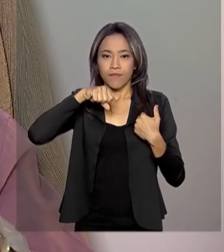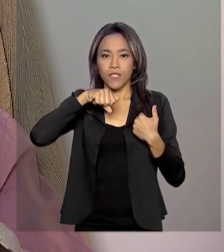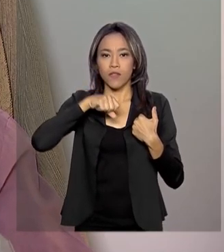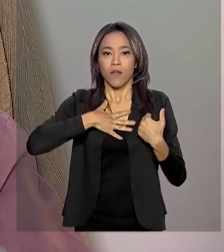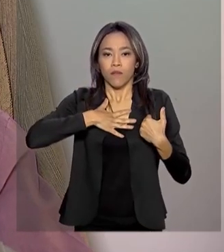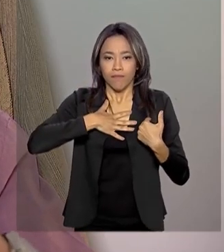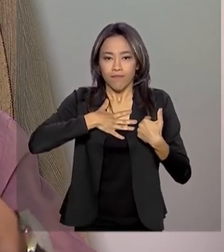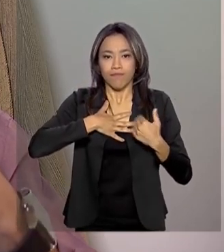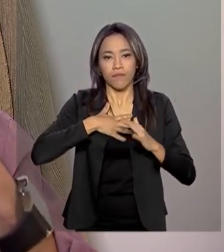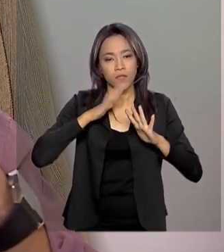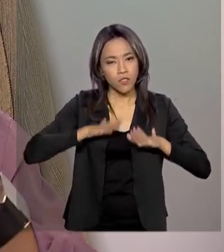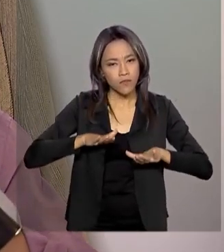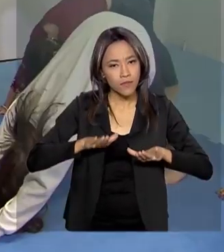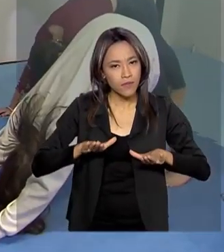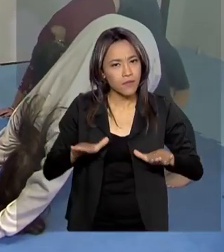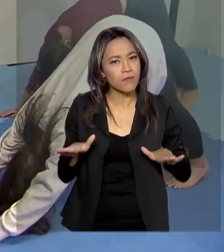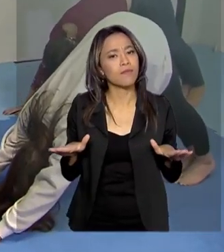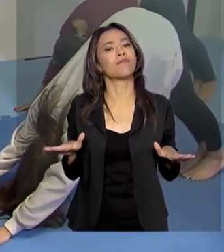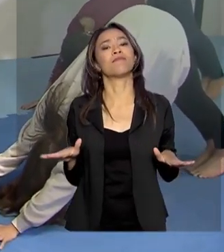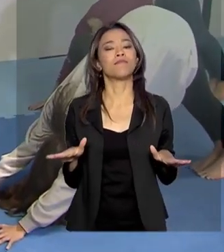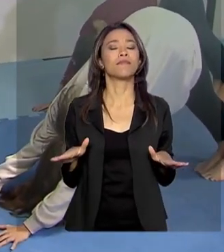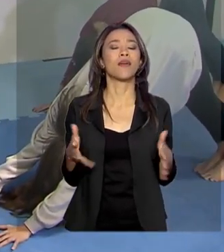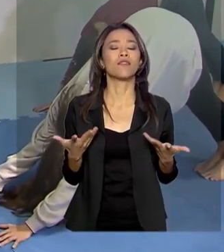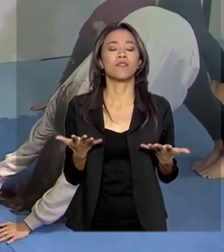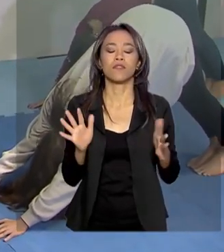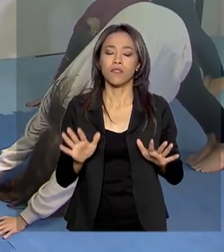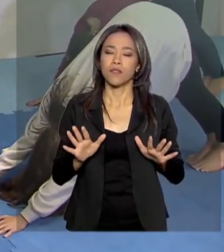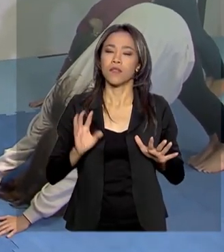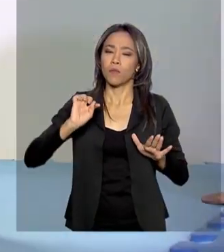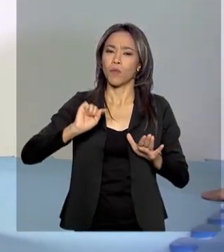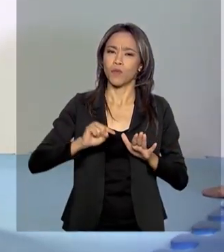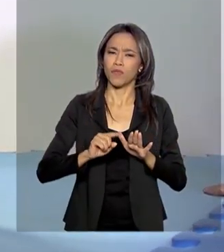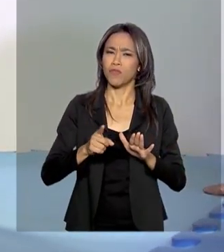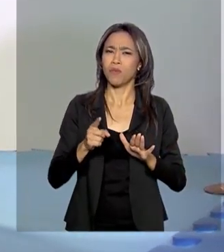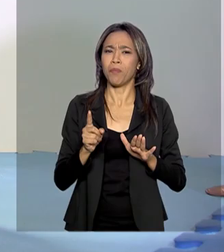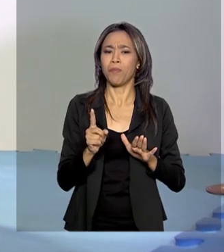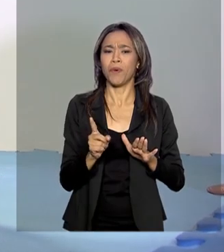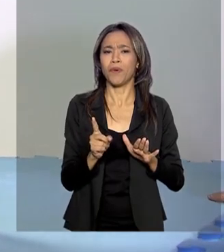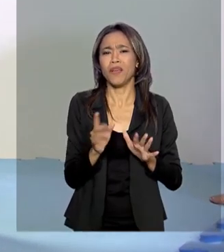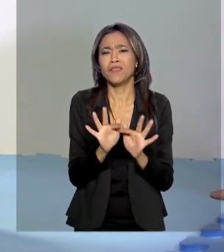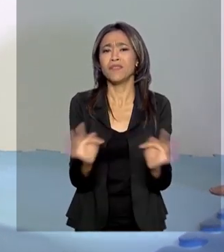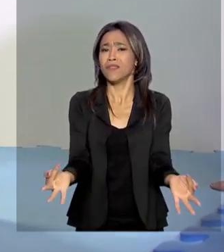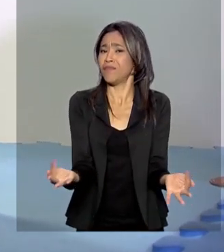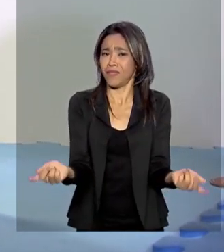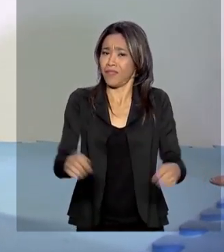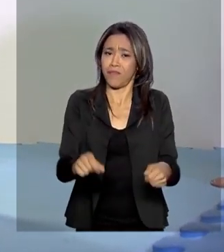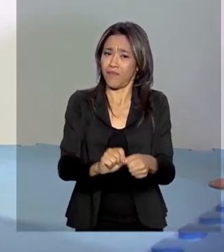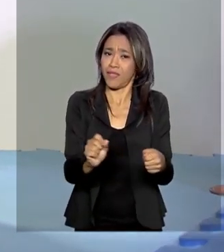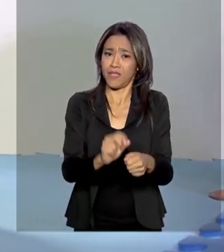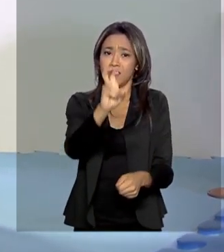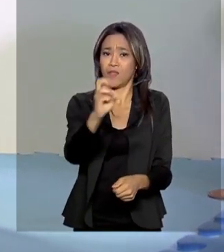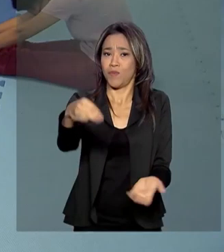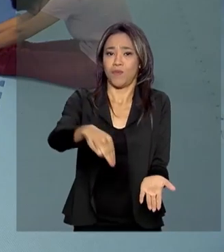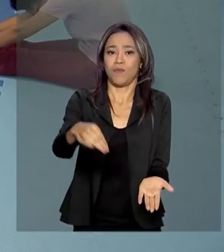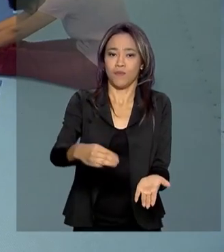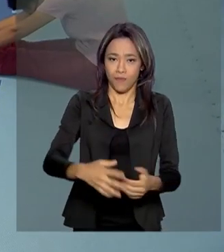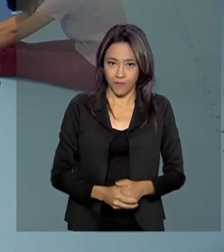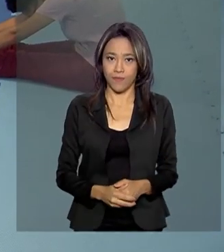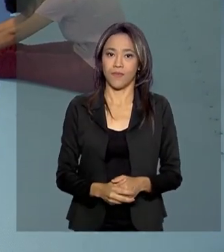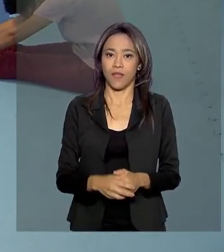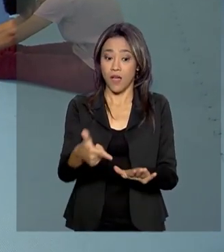ofegante, tentar trazer essa respiração para uma coisa mais lenta, mais profunda. O aluno pode fazer esse exercício simples ali, 5 minutos,